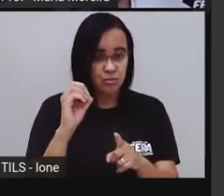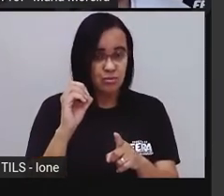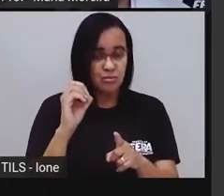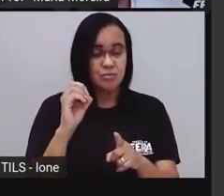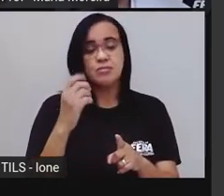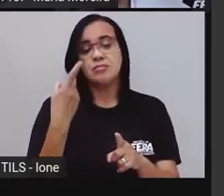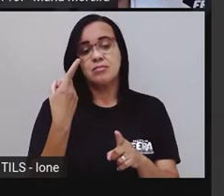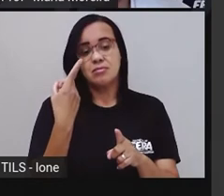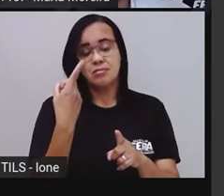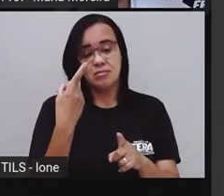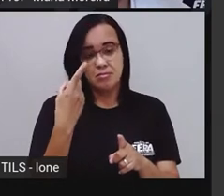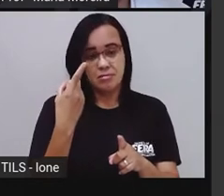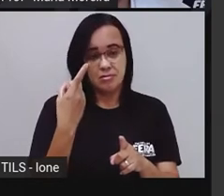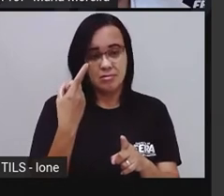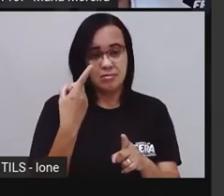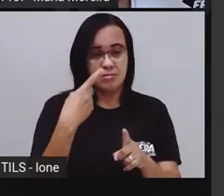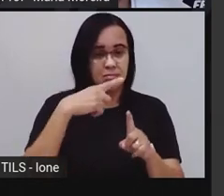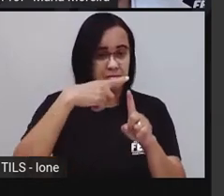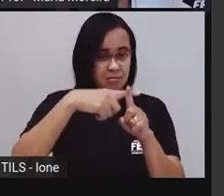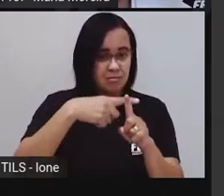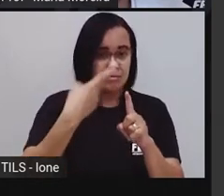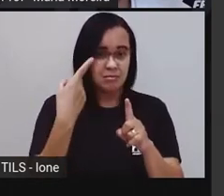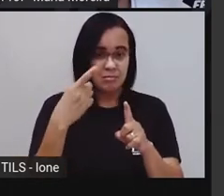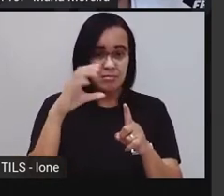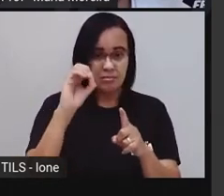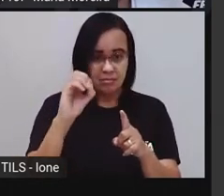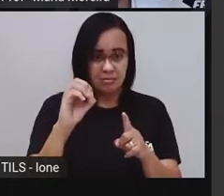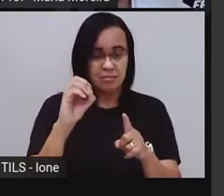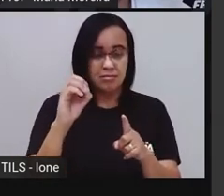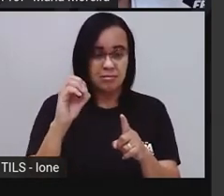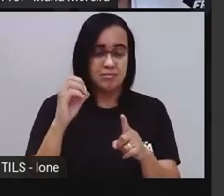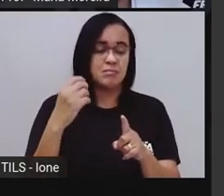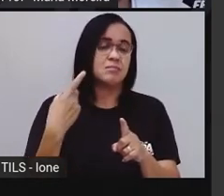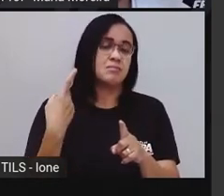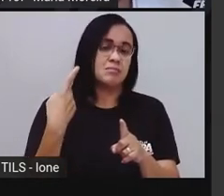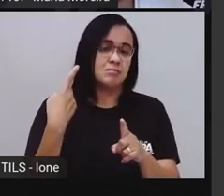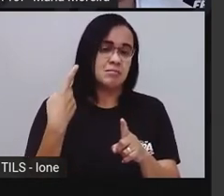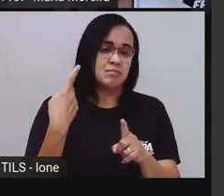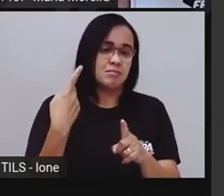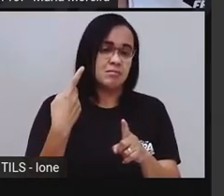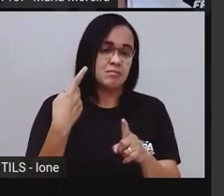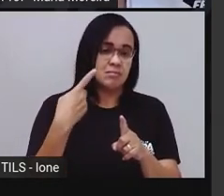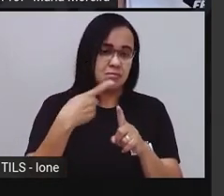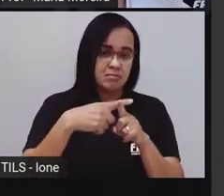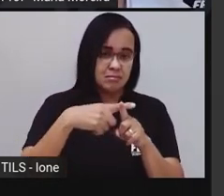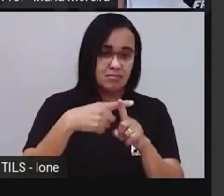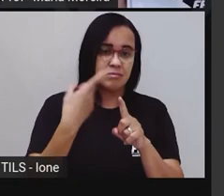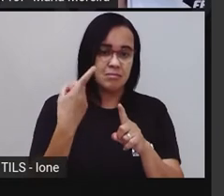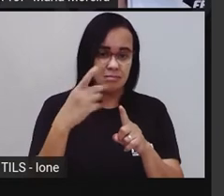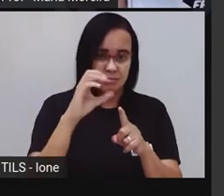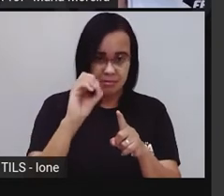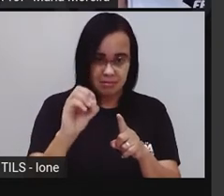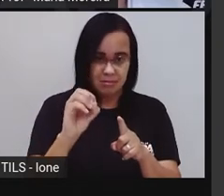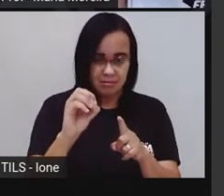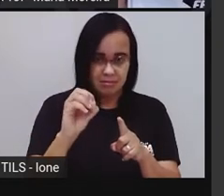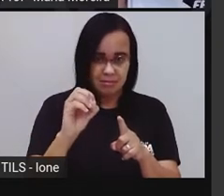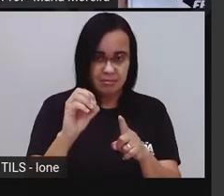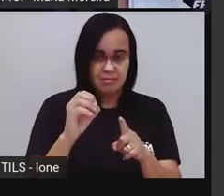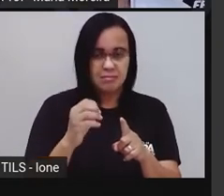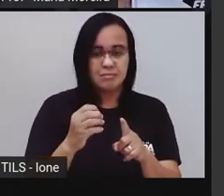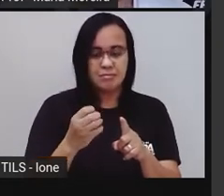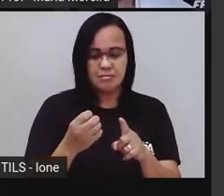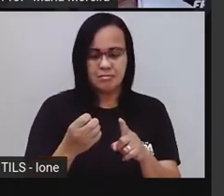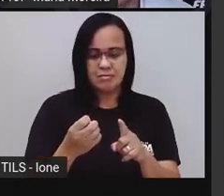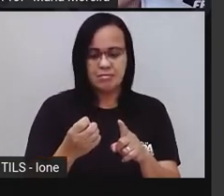é mas 10 e mais 10 a Esse número é